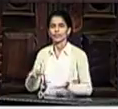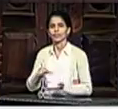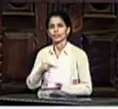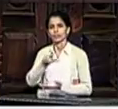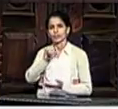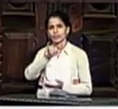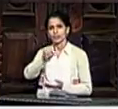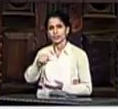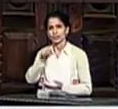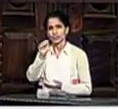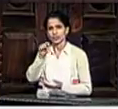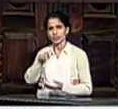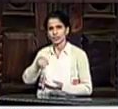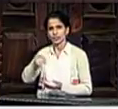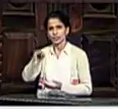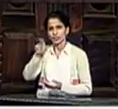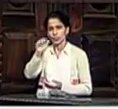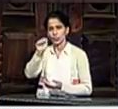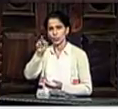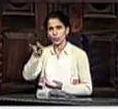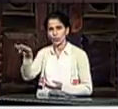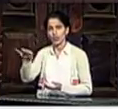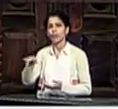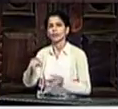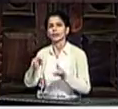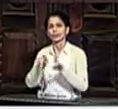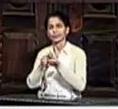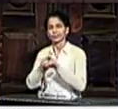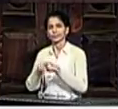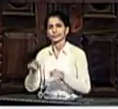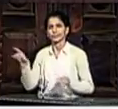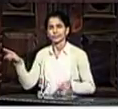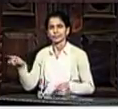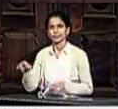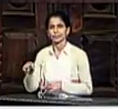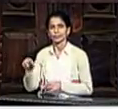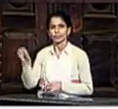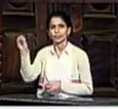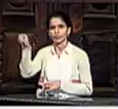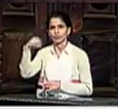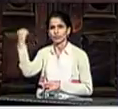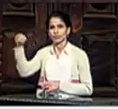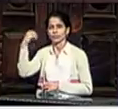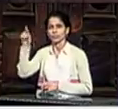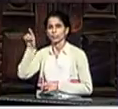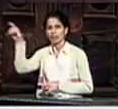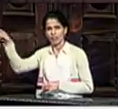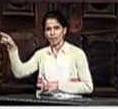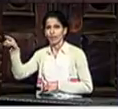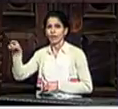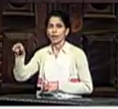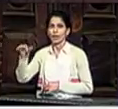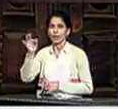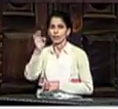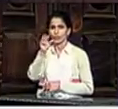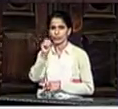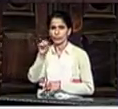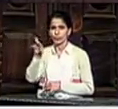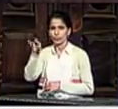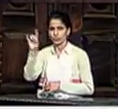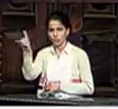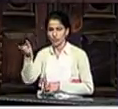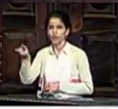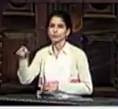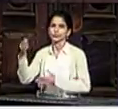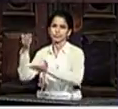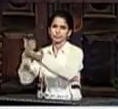Rover. Um dos maiores problemas do Rio Grande do Sul foi a perda da Ford para a Bahia. Claro que